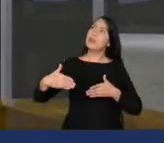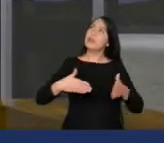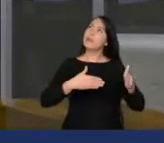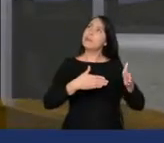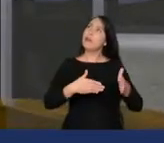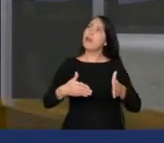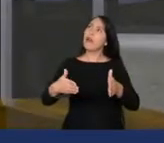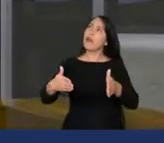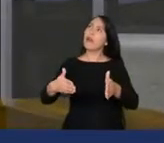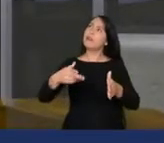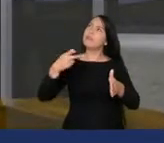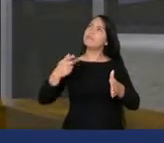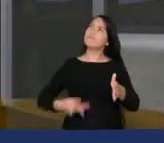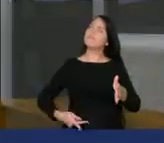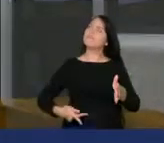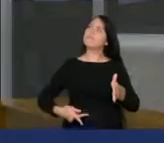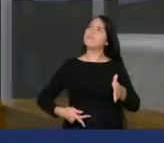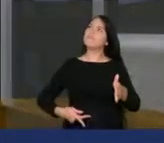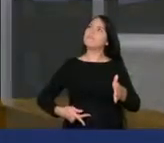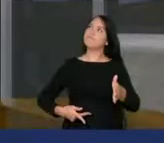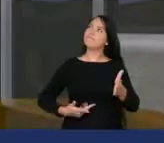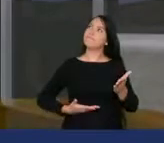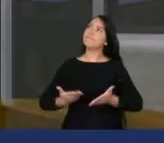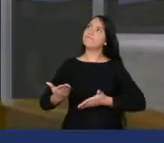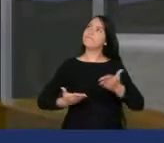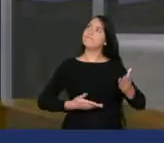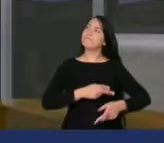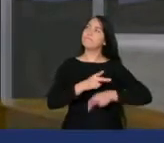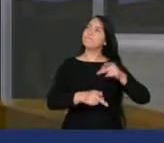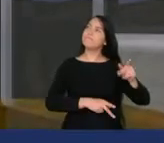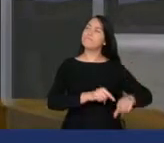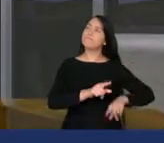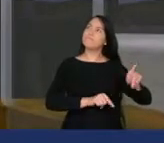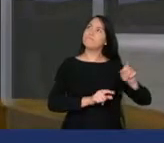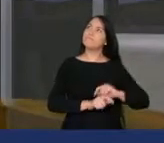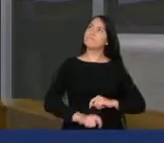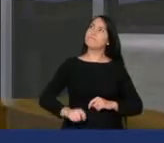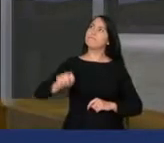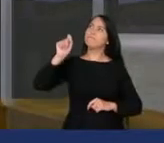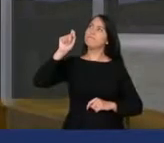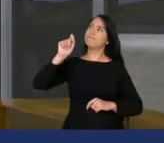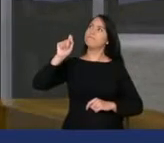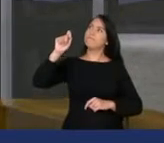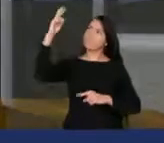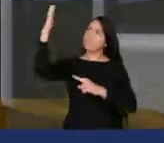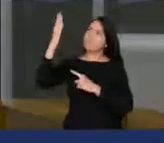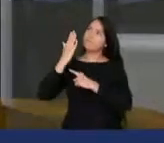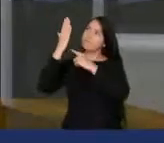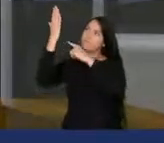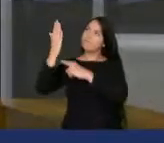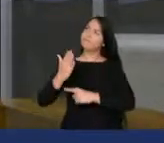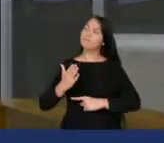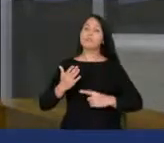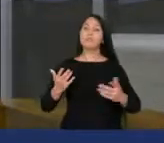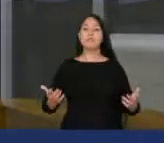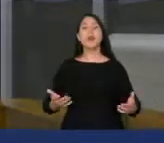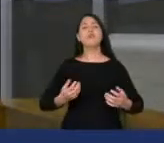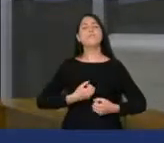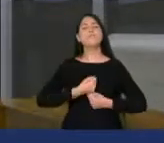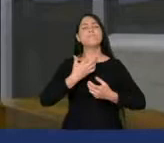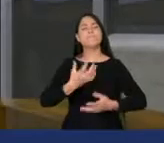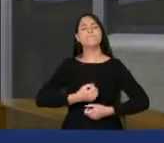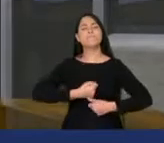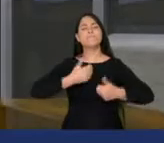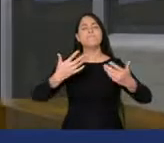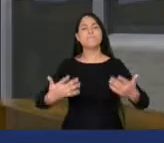de servir. Servir ao povo do Acre e servir ao povo do Brasil. Expressando sempre minha